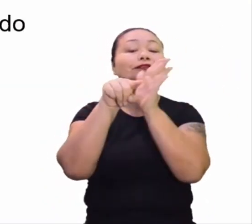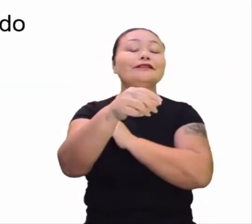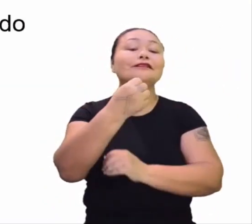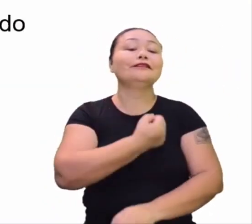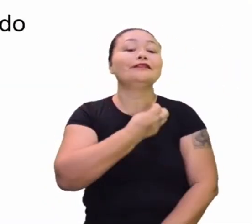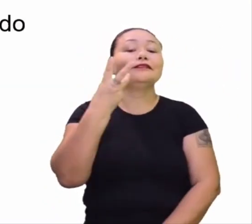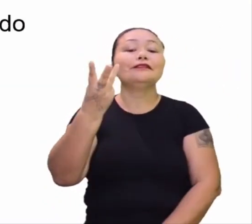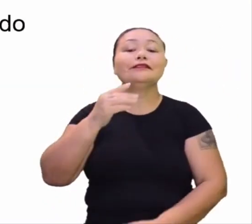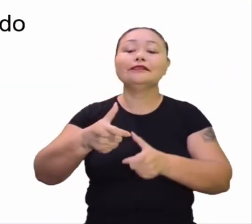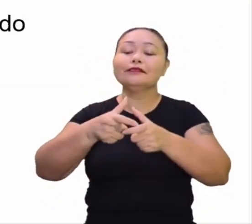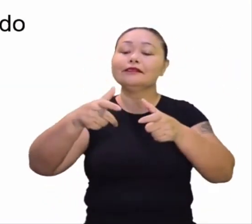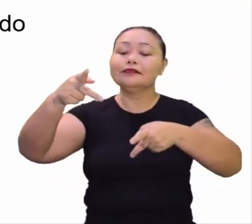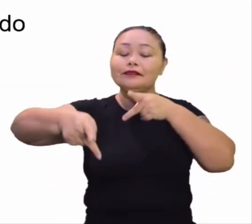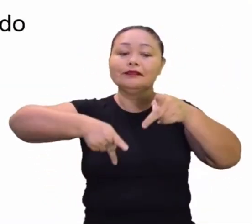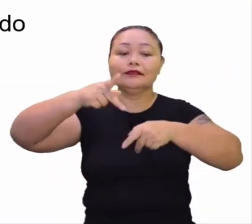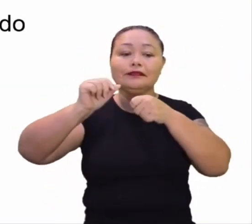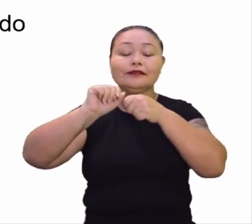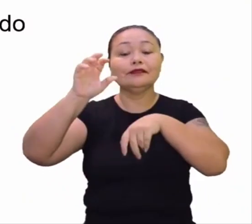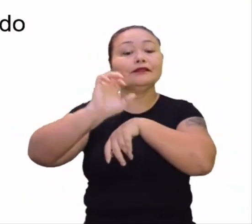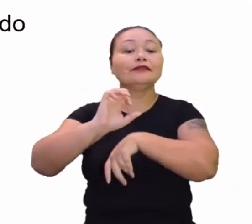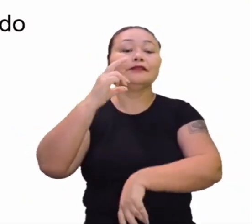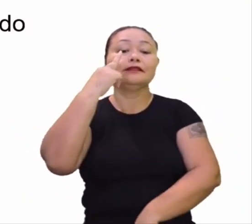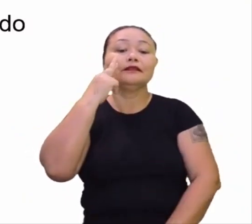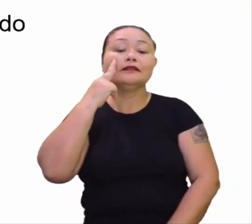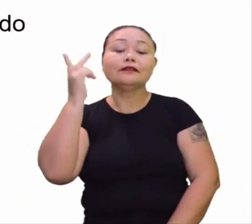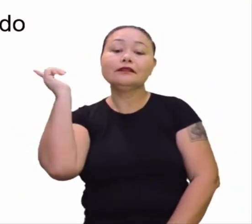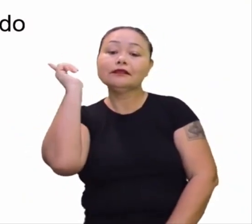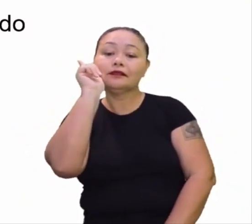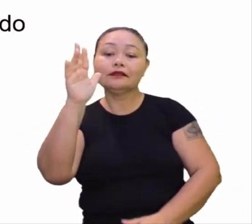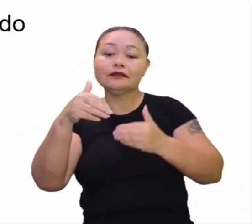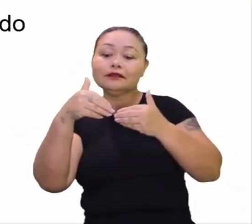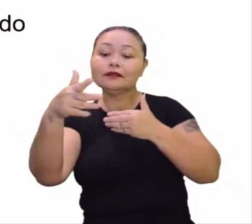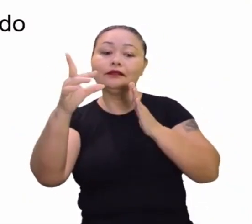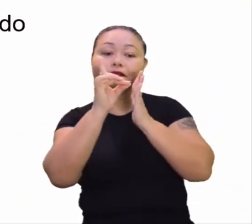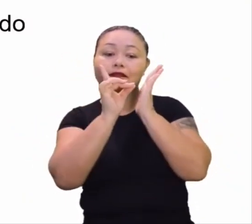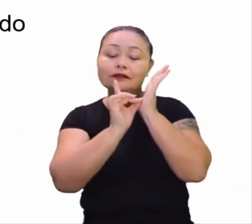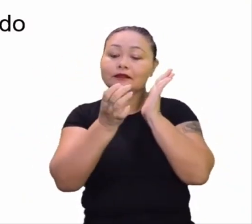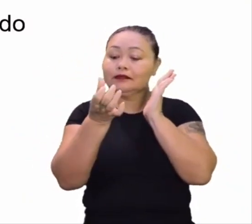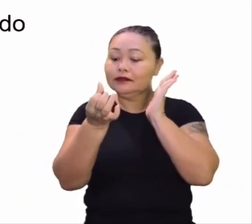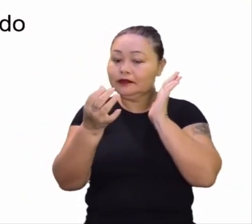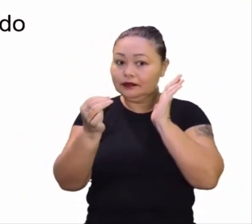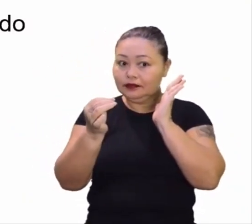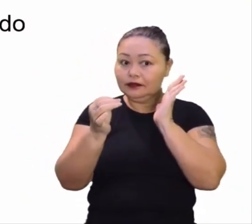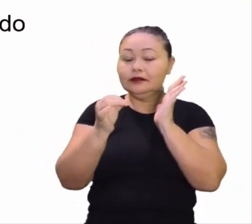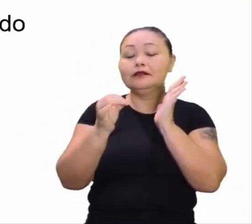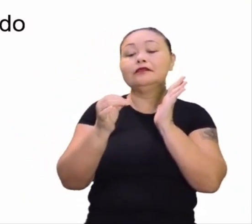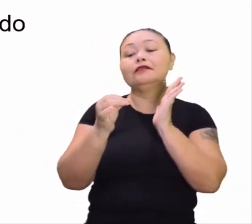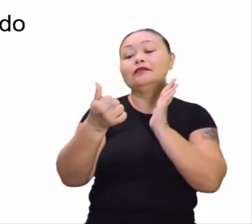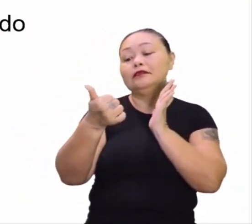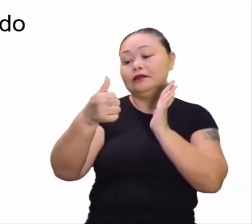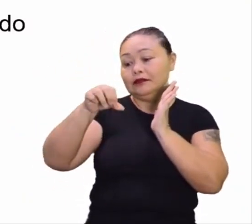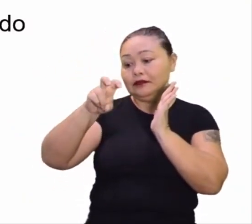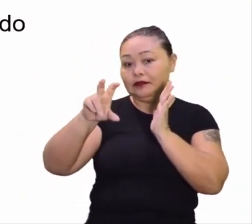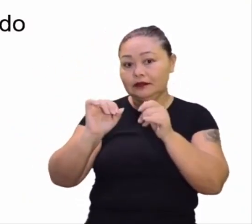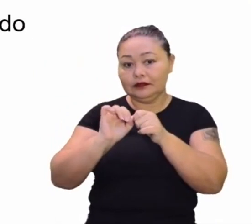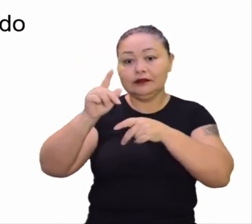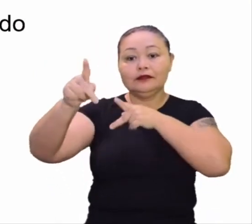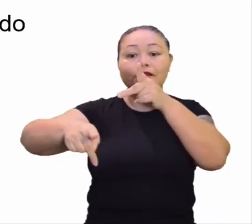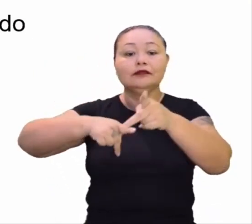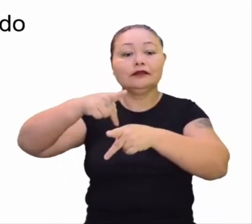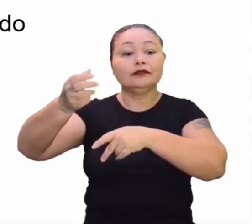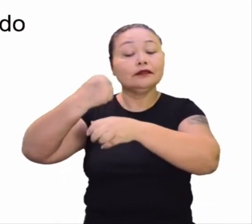questão. O crescimento da população de Rondônia ganhou destaque a partir da década de 60. Em 1950, a